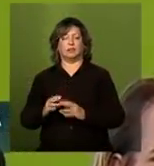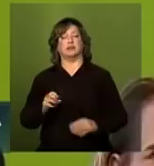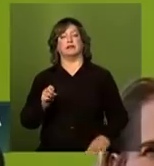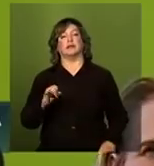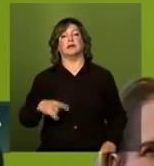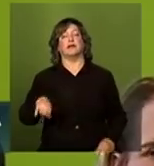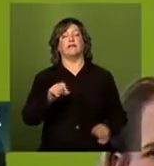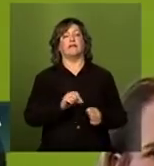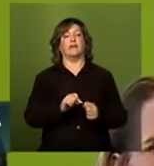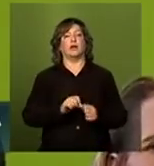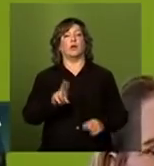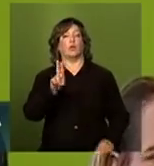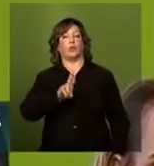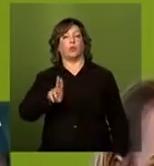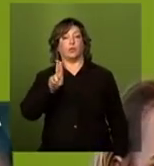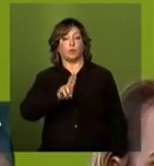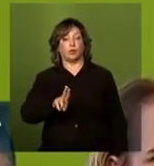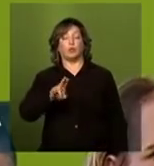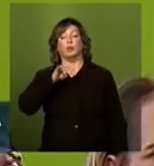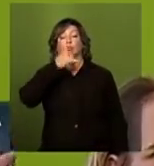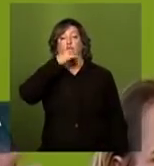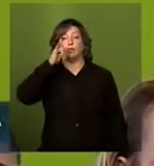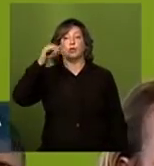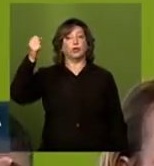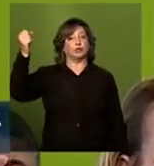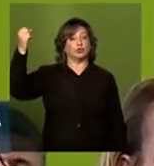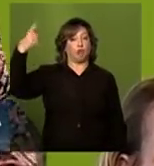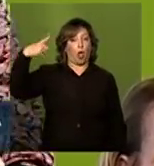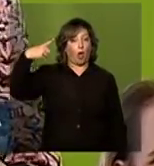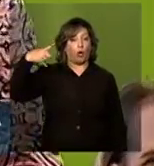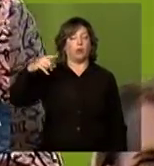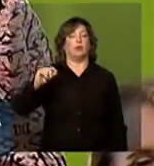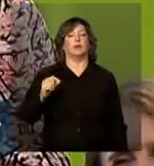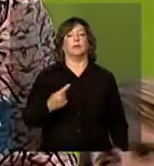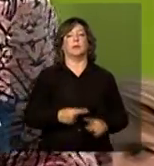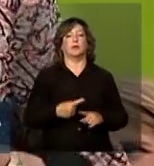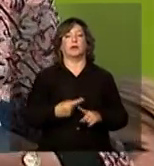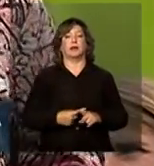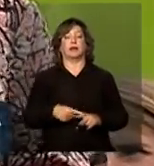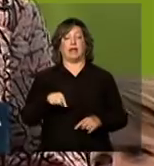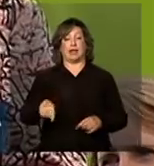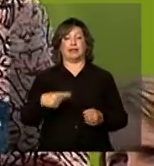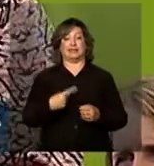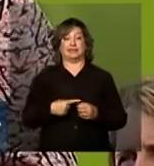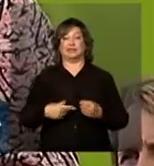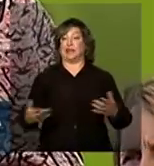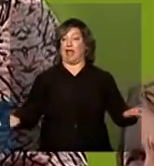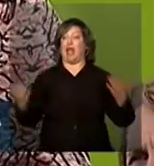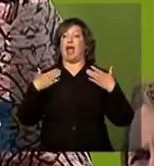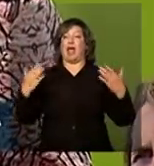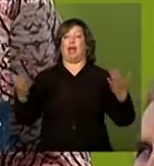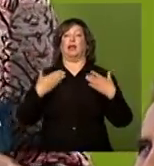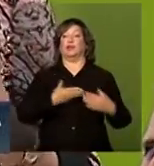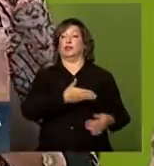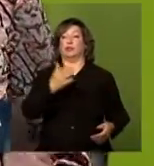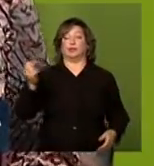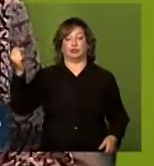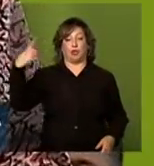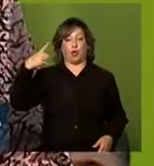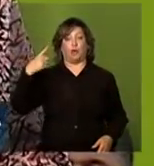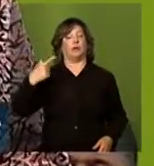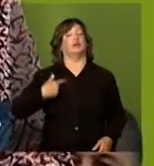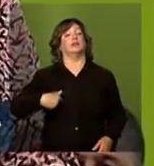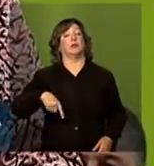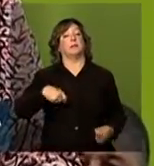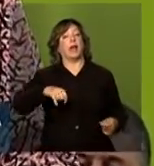o uso da energia solar vocês imaginam só que nessa cidade com esse calor Com esse sol a gente